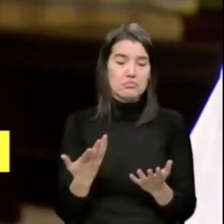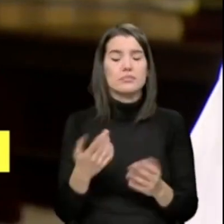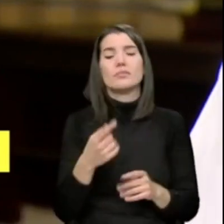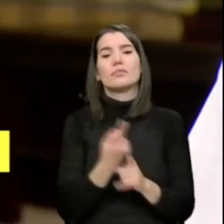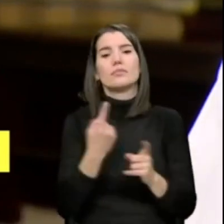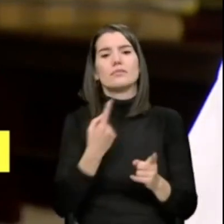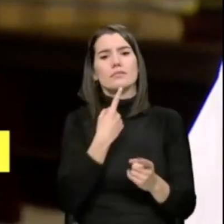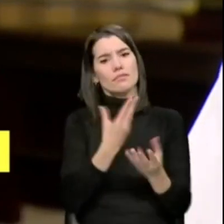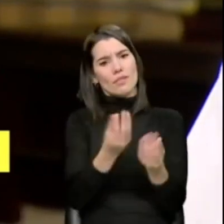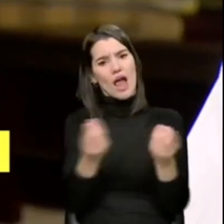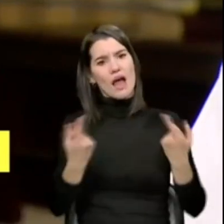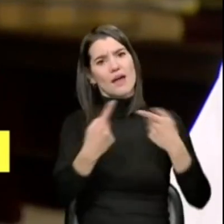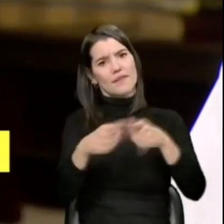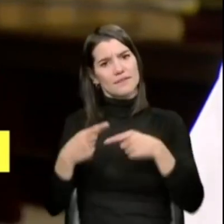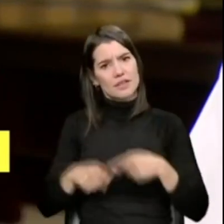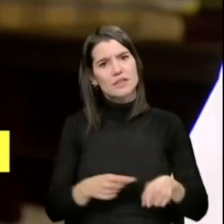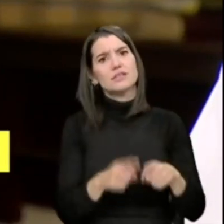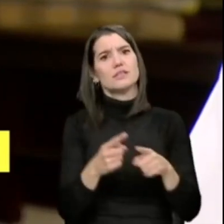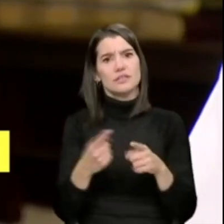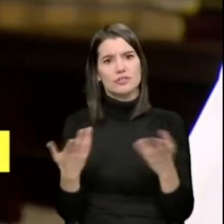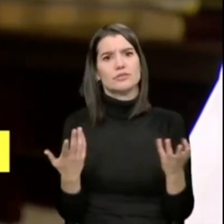Existem muitas diferenças, muitas